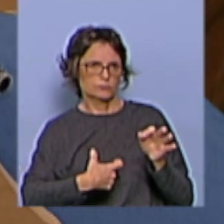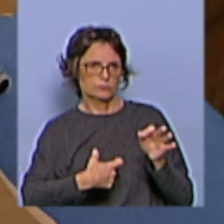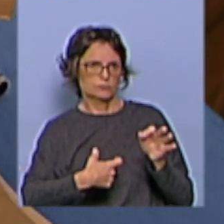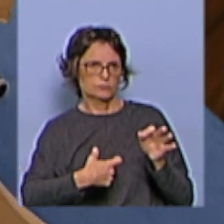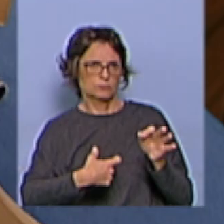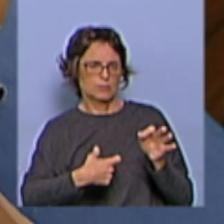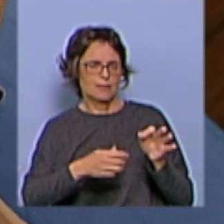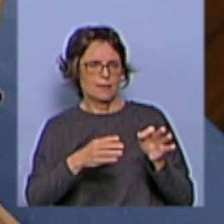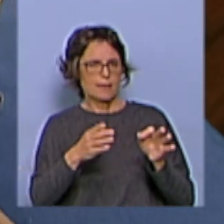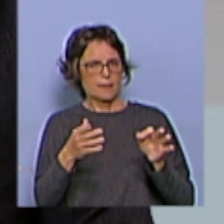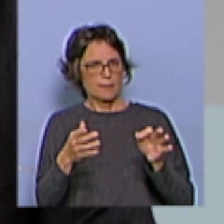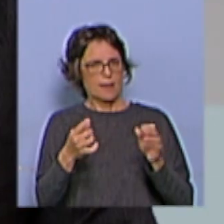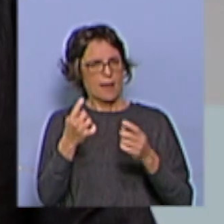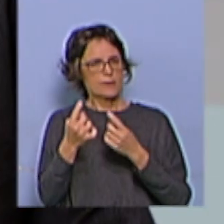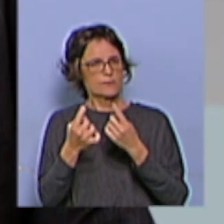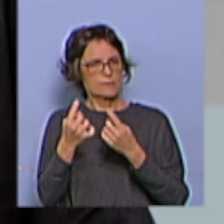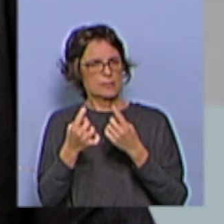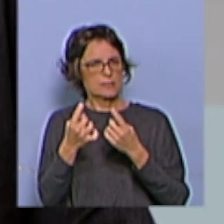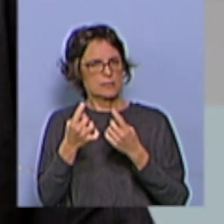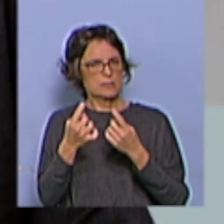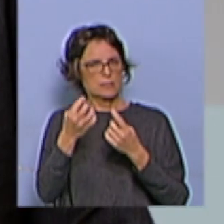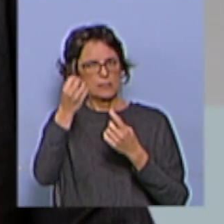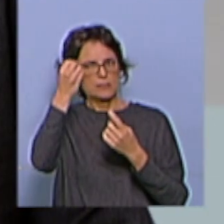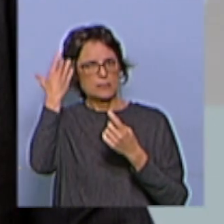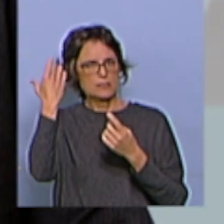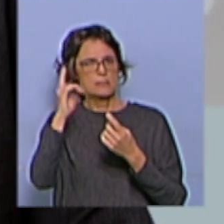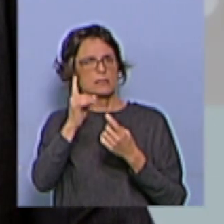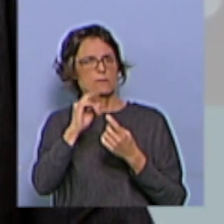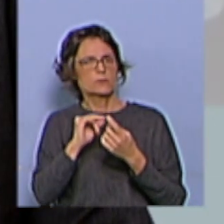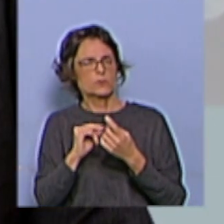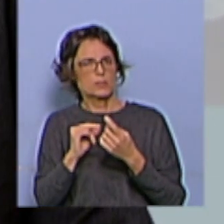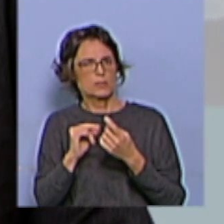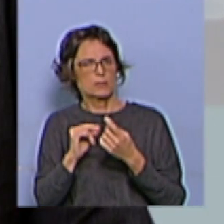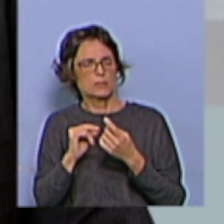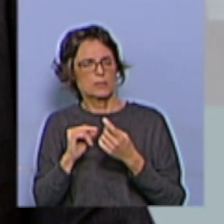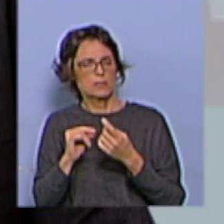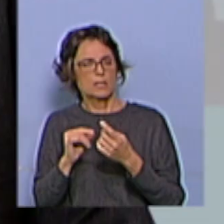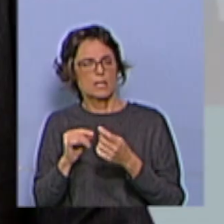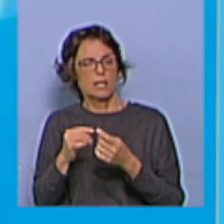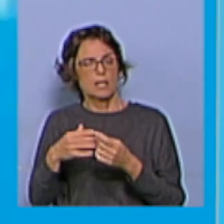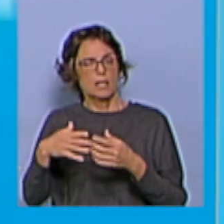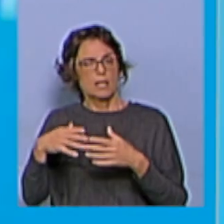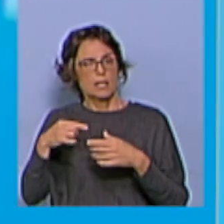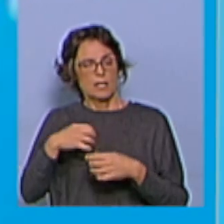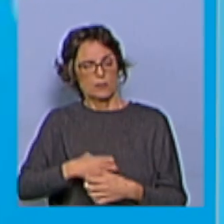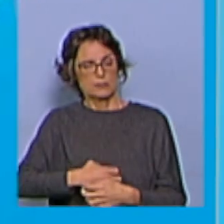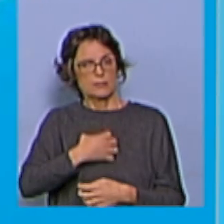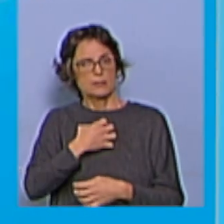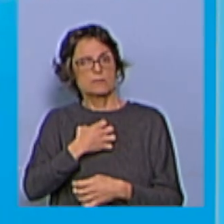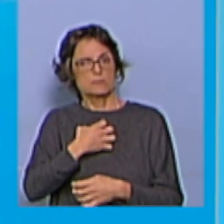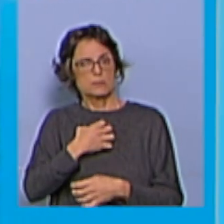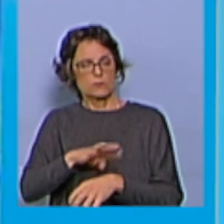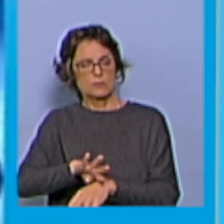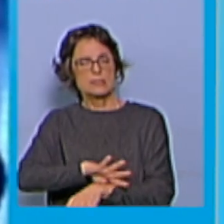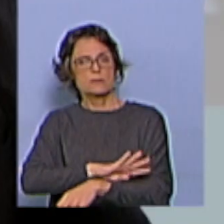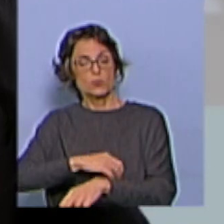passando ao lado muito as questões emocionais. Os doentes de Covid estavam muito sozinhos, não é? Passando ao lado,